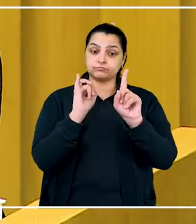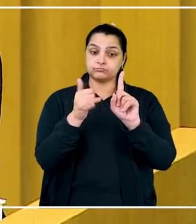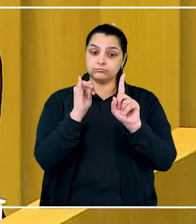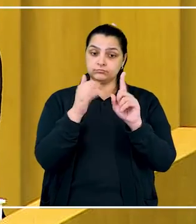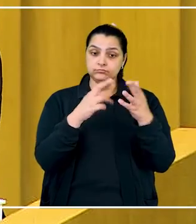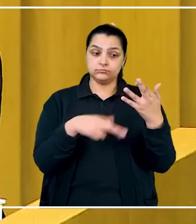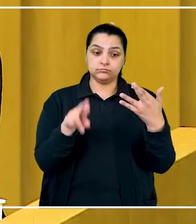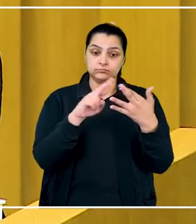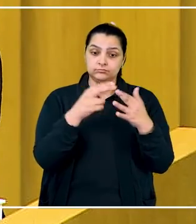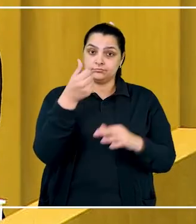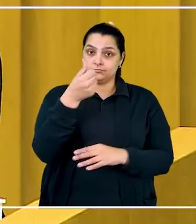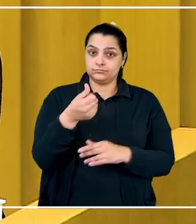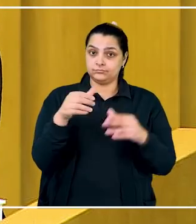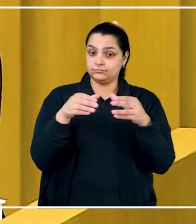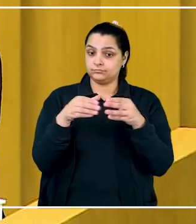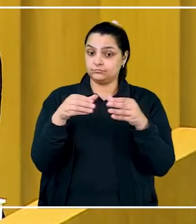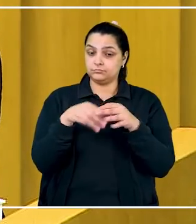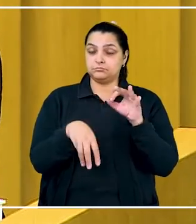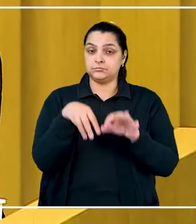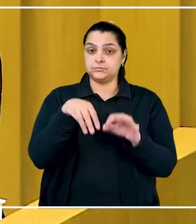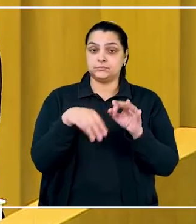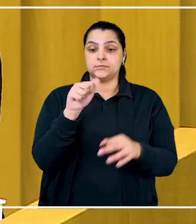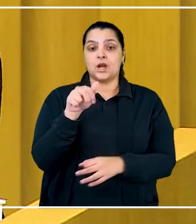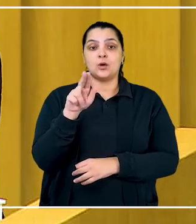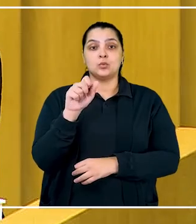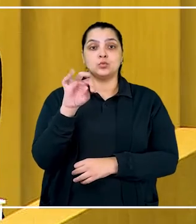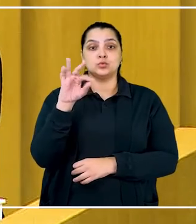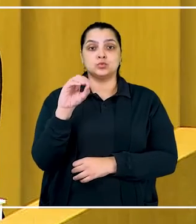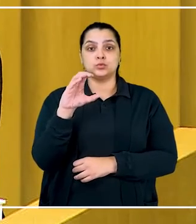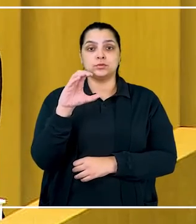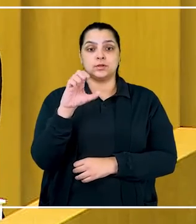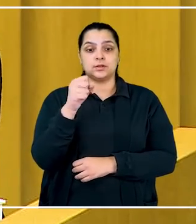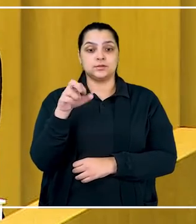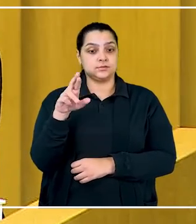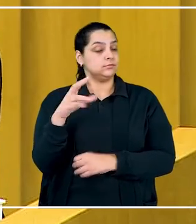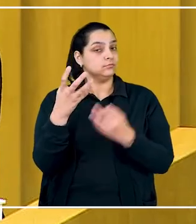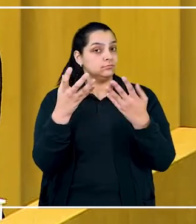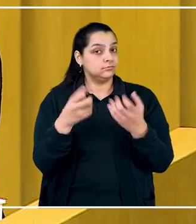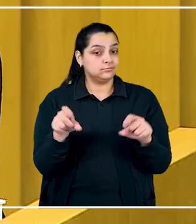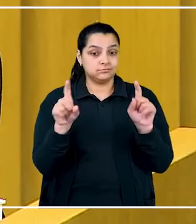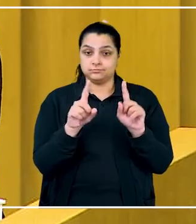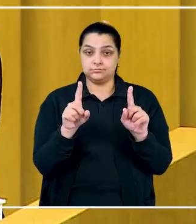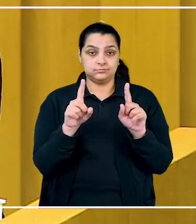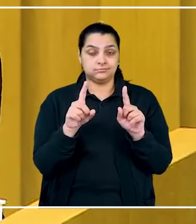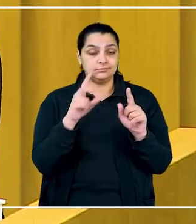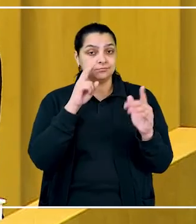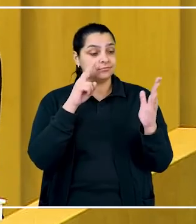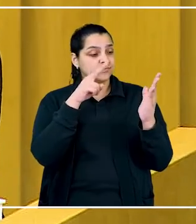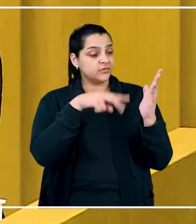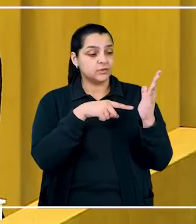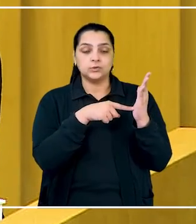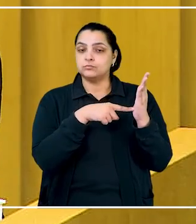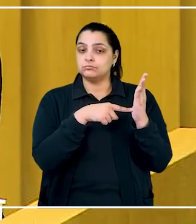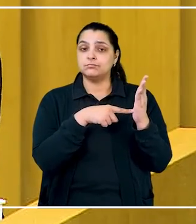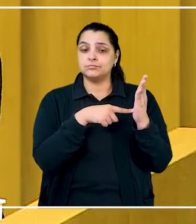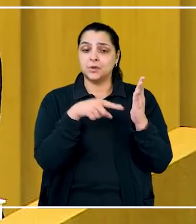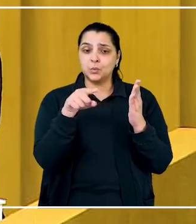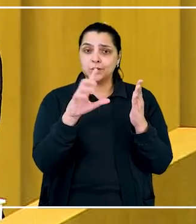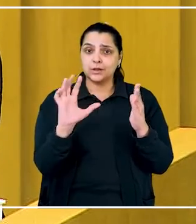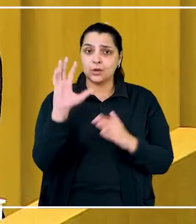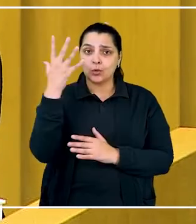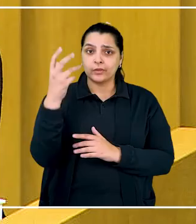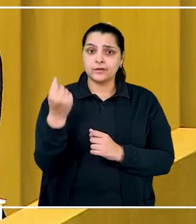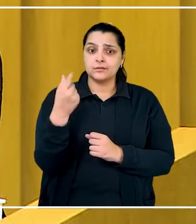relator do recurso de revista na sexta turma, ministro Augusto César, ao negar o pedido, observou que, em